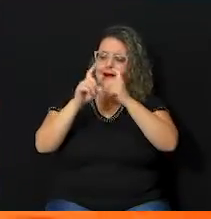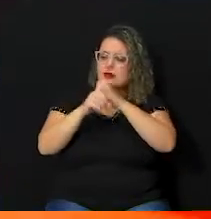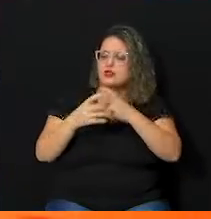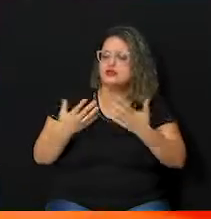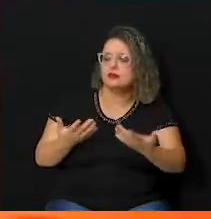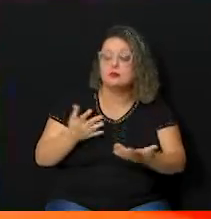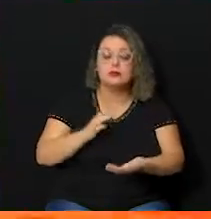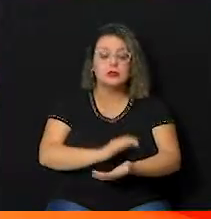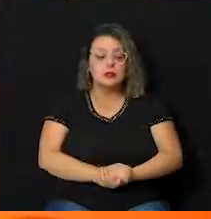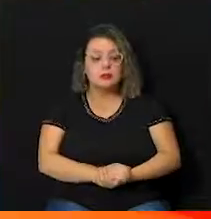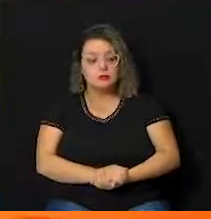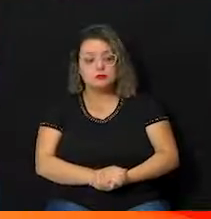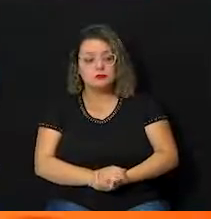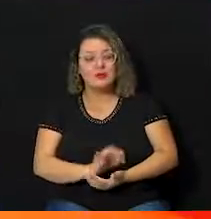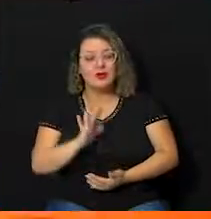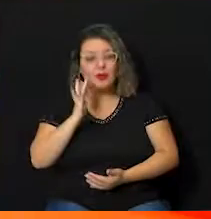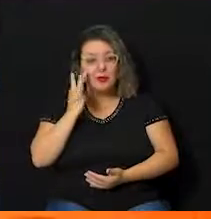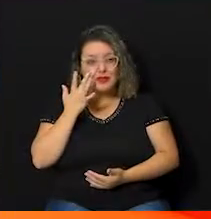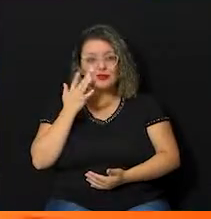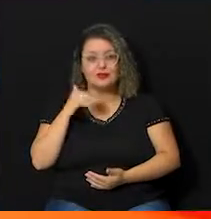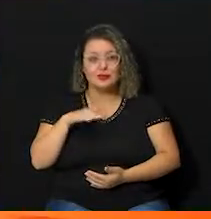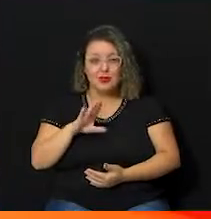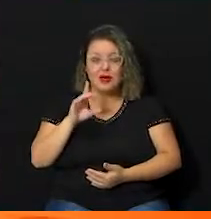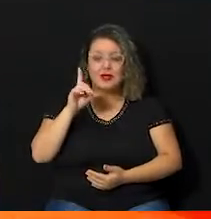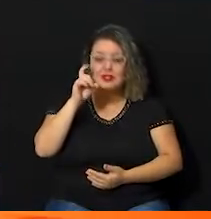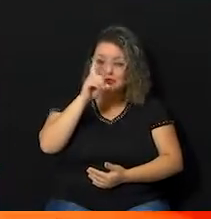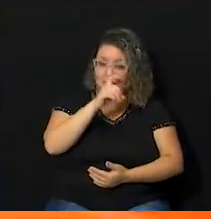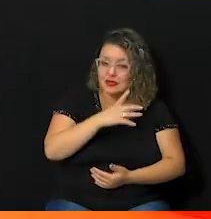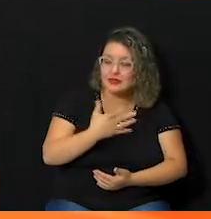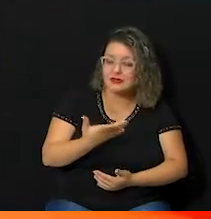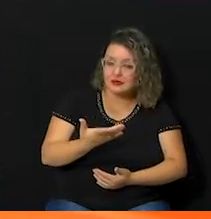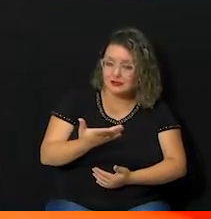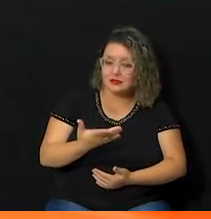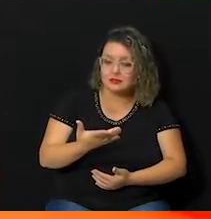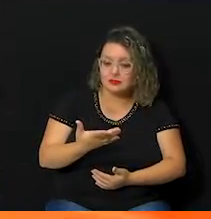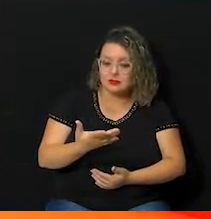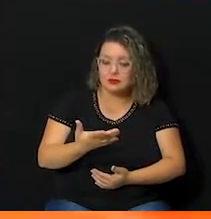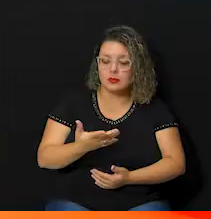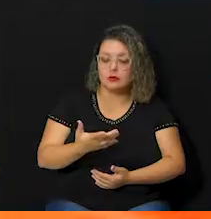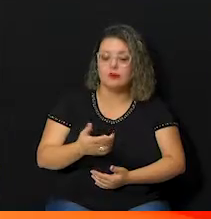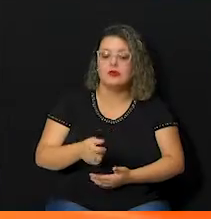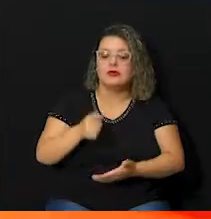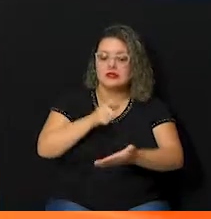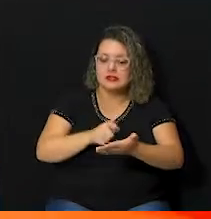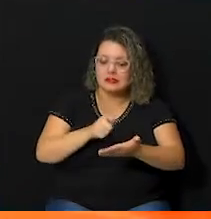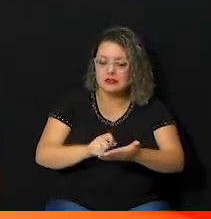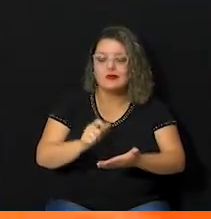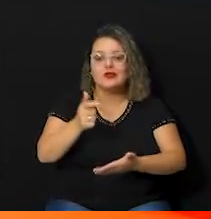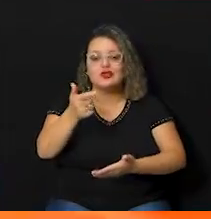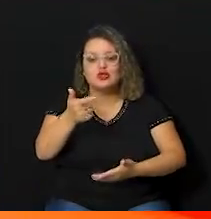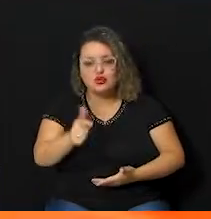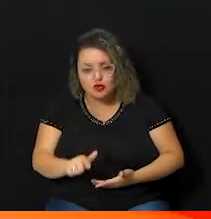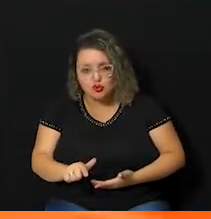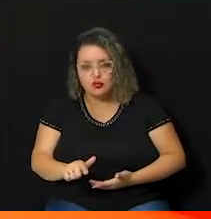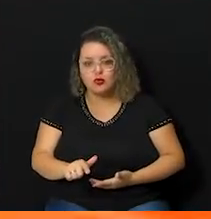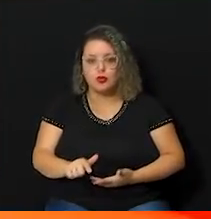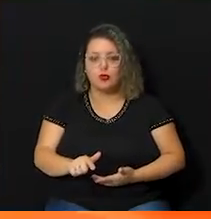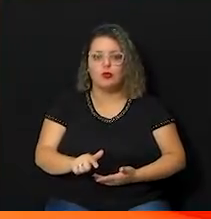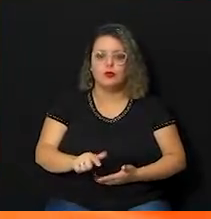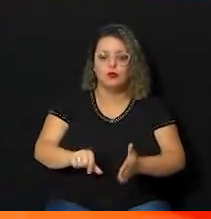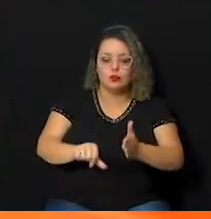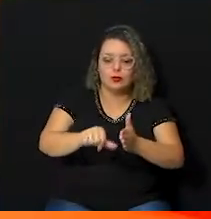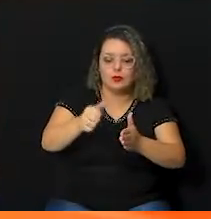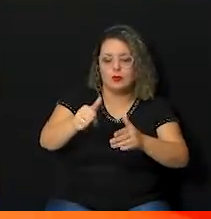difícil? Olha, eu acho que o mais difícil foi justamente rever uma obra que foi o seu